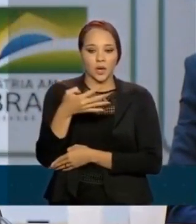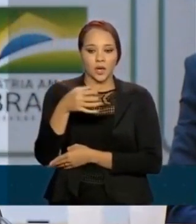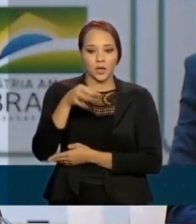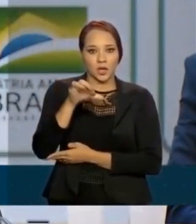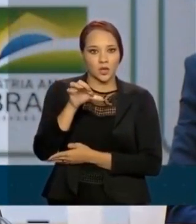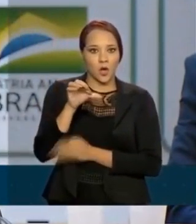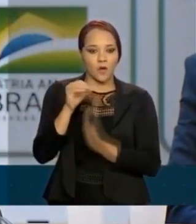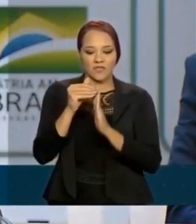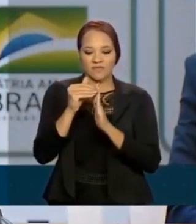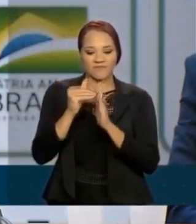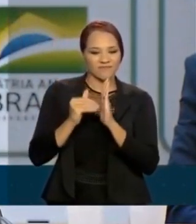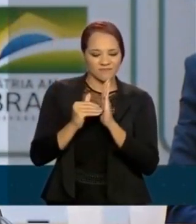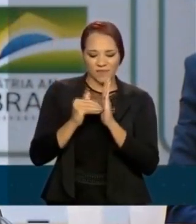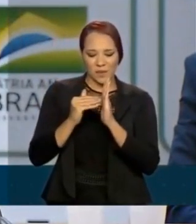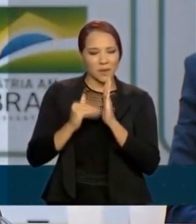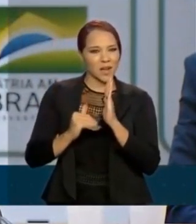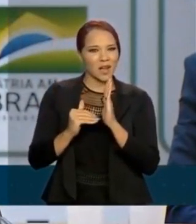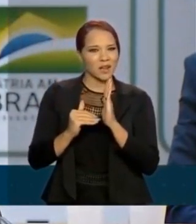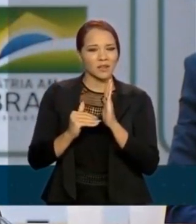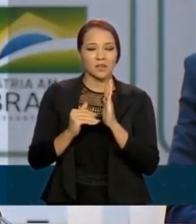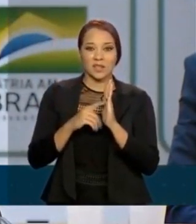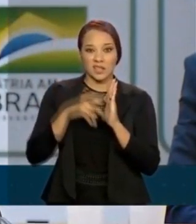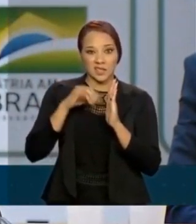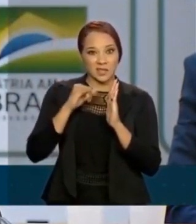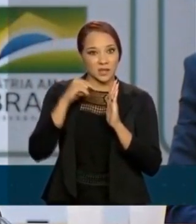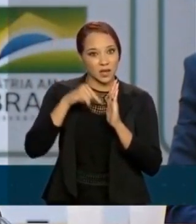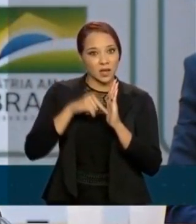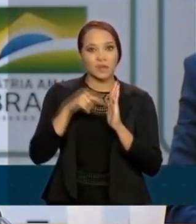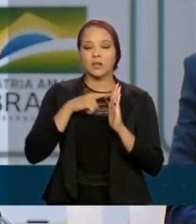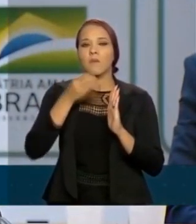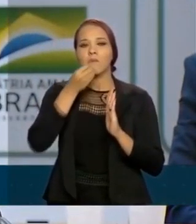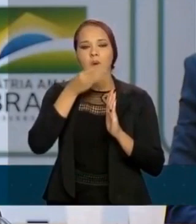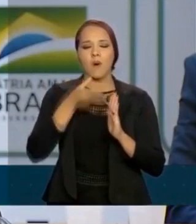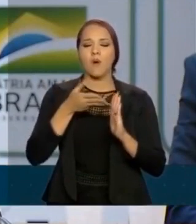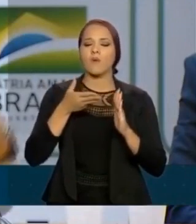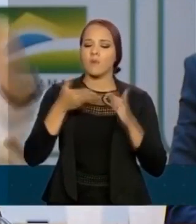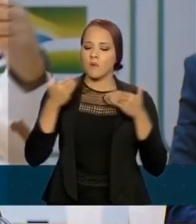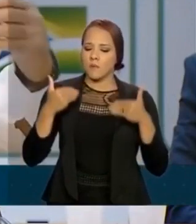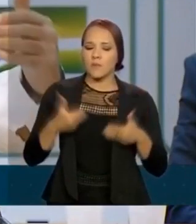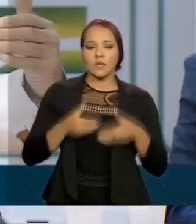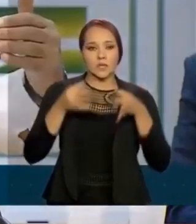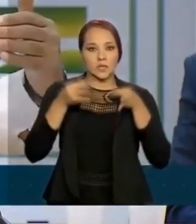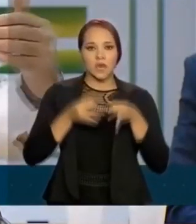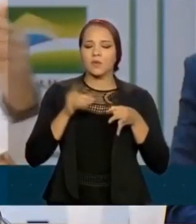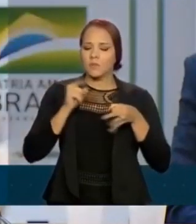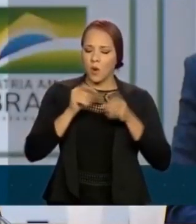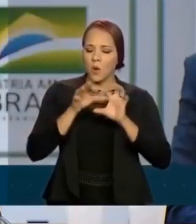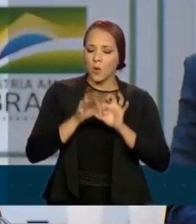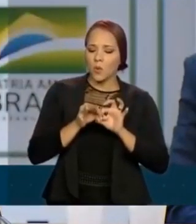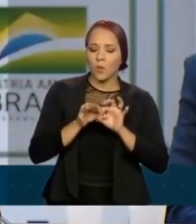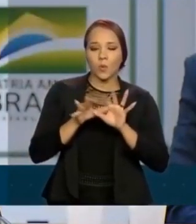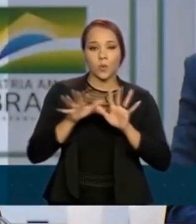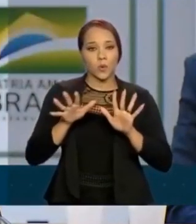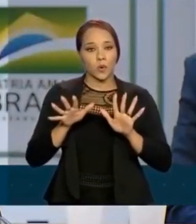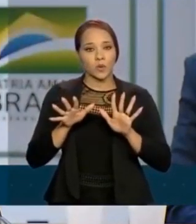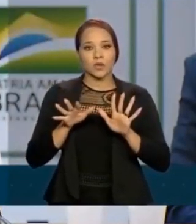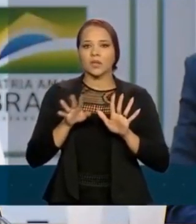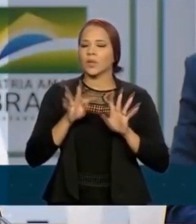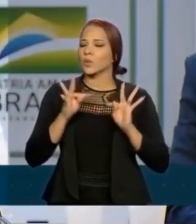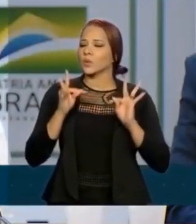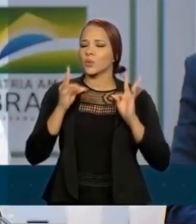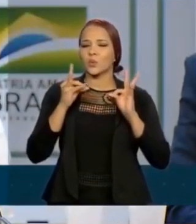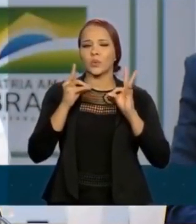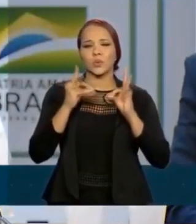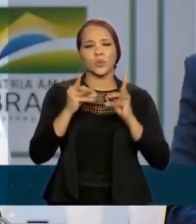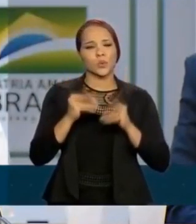para baixo é tão baixo que se eles tiverem um bom comportamento social, você pode soltar. Isso tudo vai